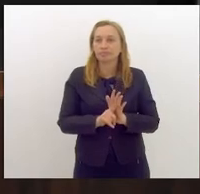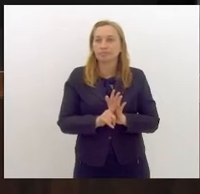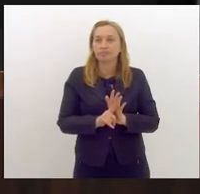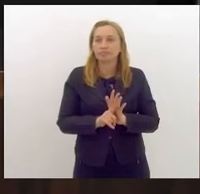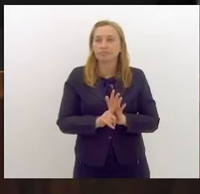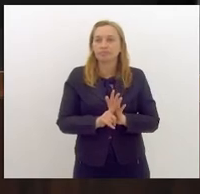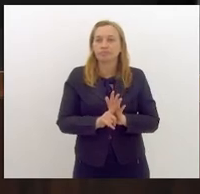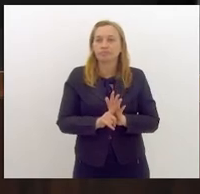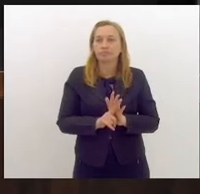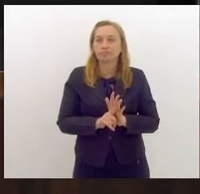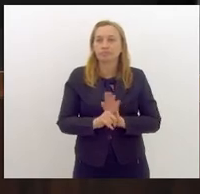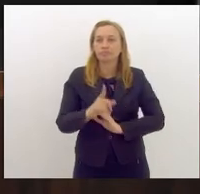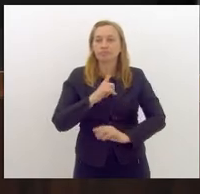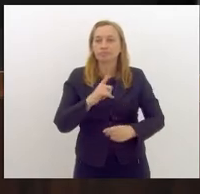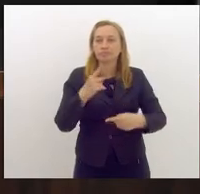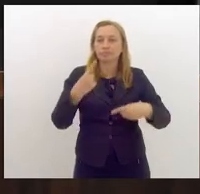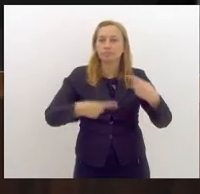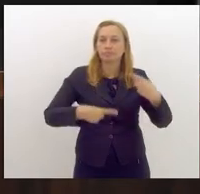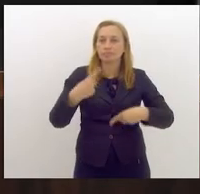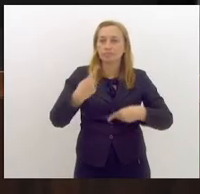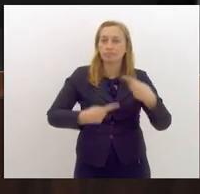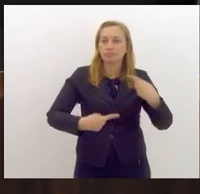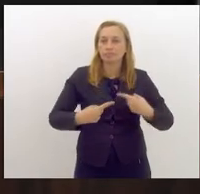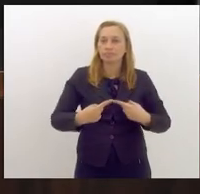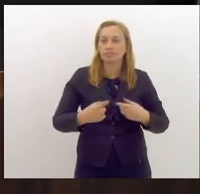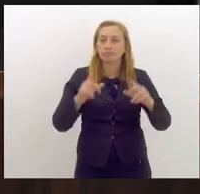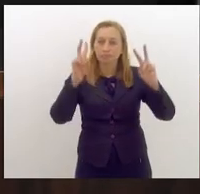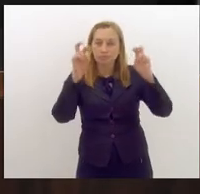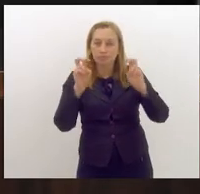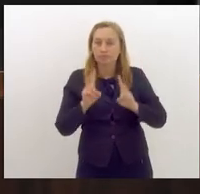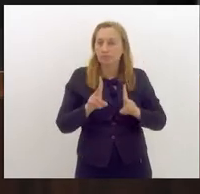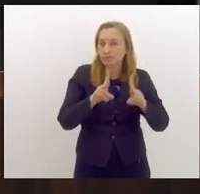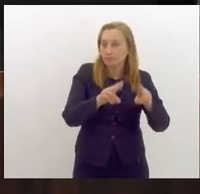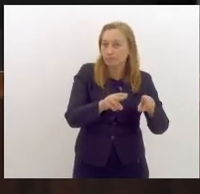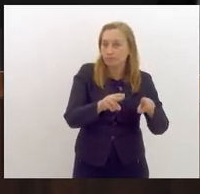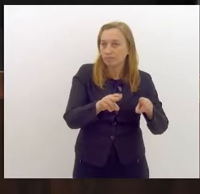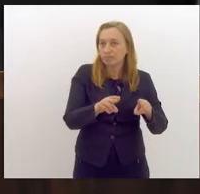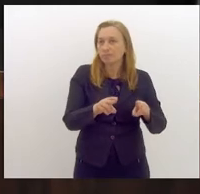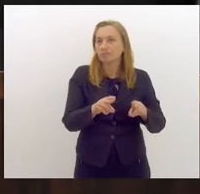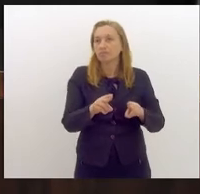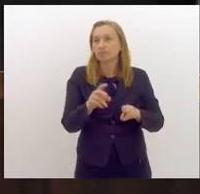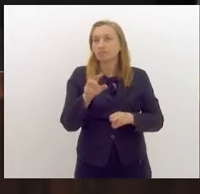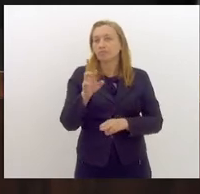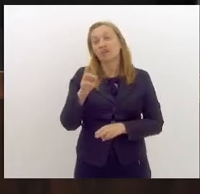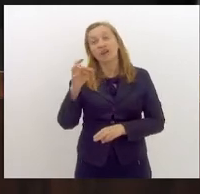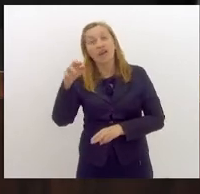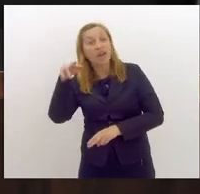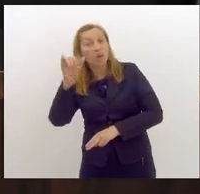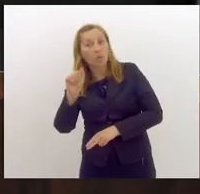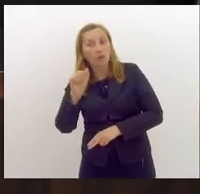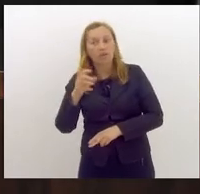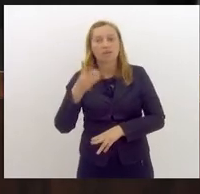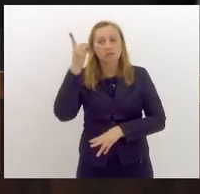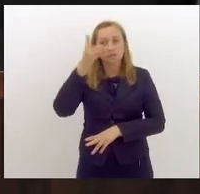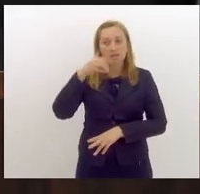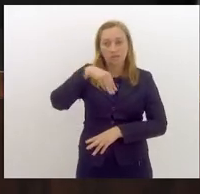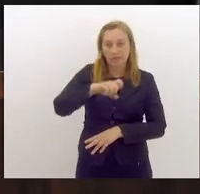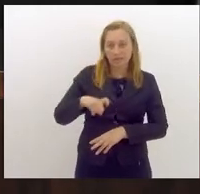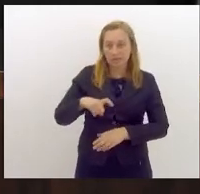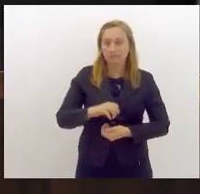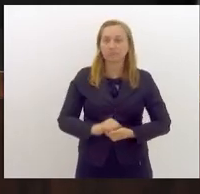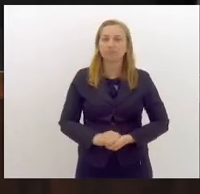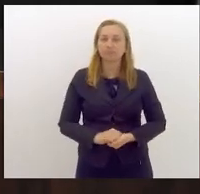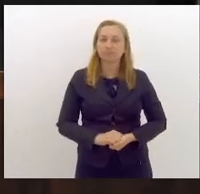que houve aquela discussão se era o mesmo tema em relação ao na régua do deputado Max